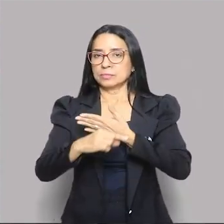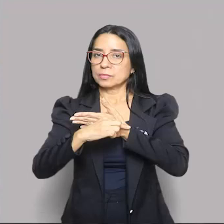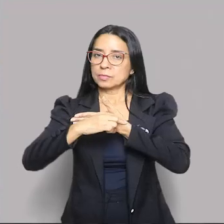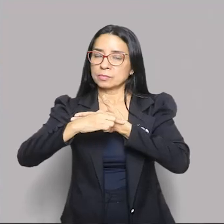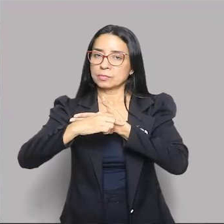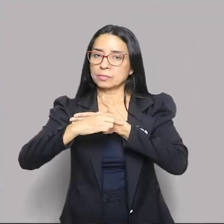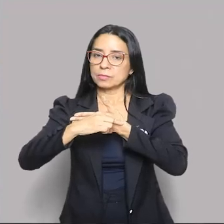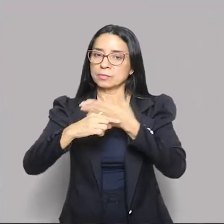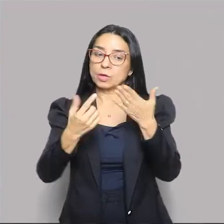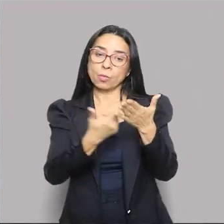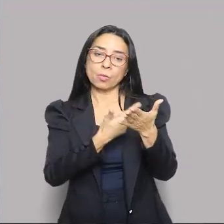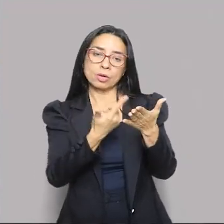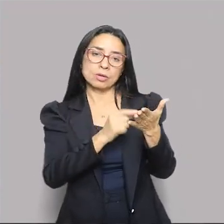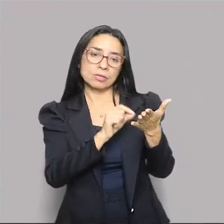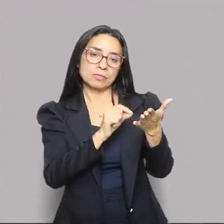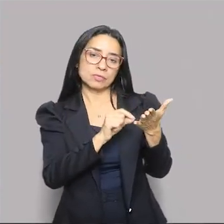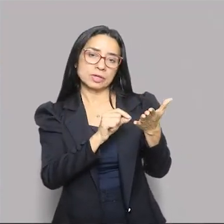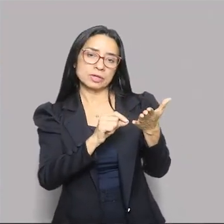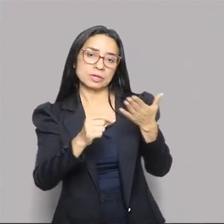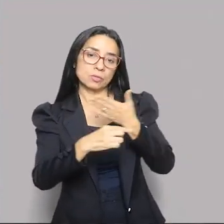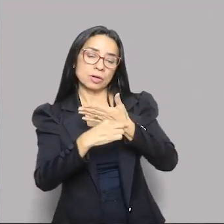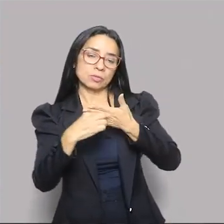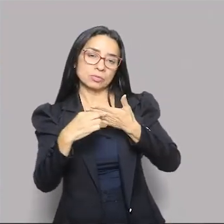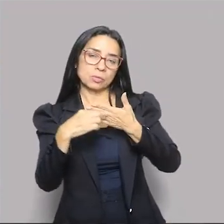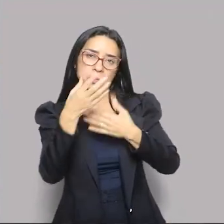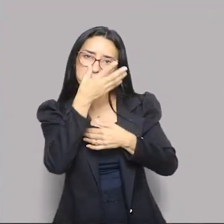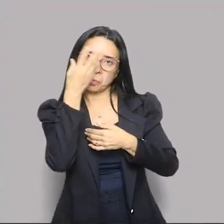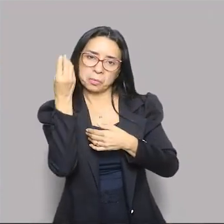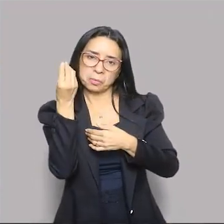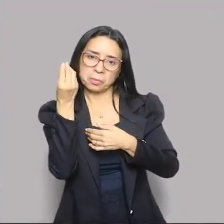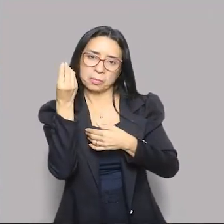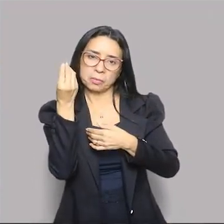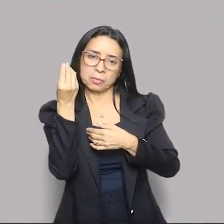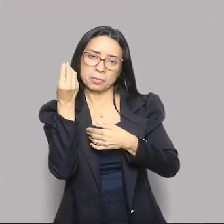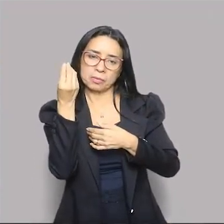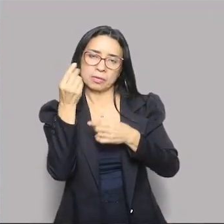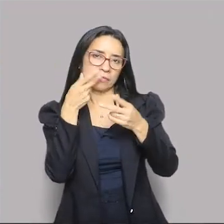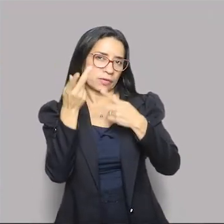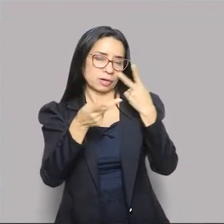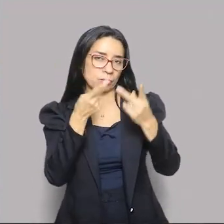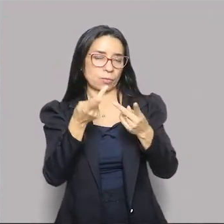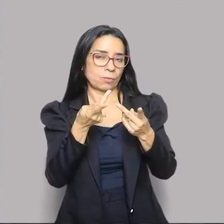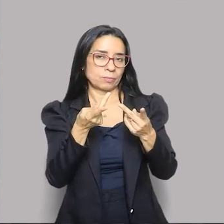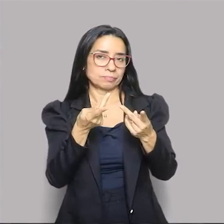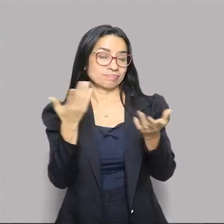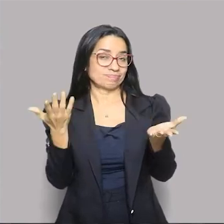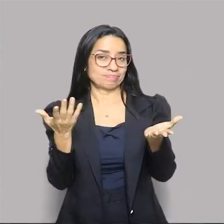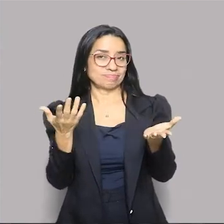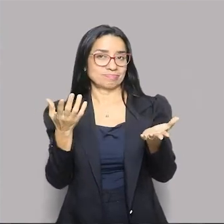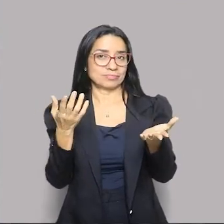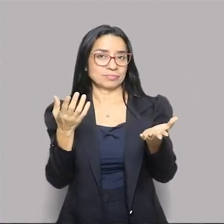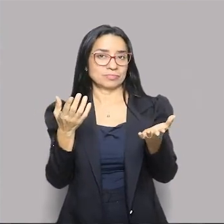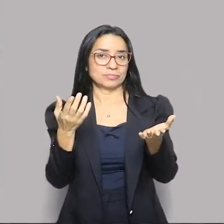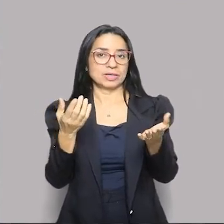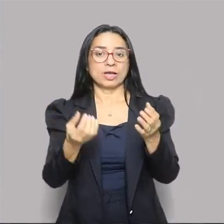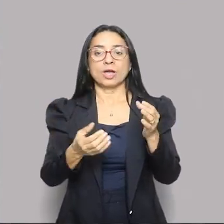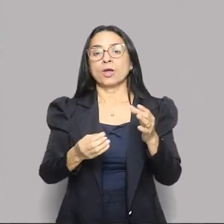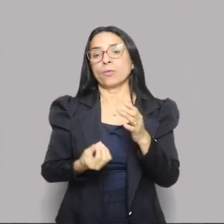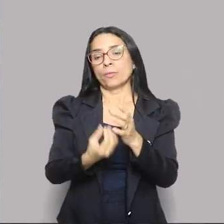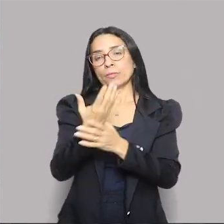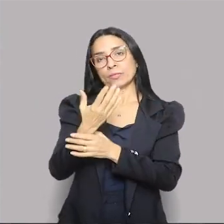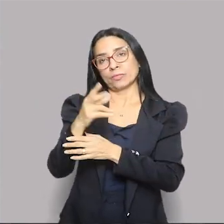Bauman falou isso. Provavelmente o produtor se esqueceu. O que é que você vai fazer na hora em que isso